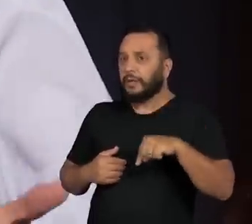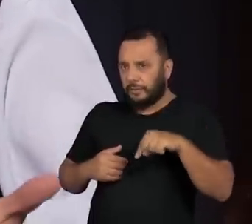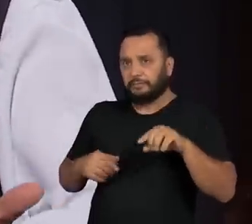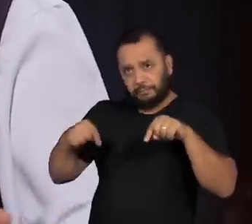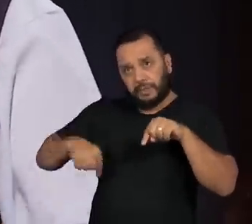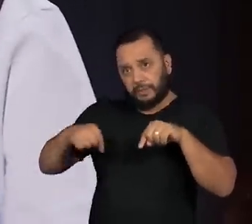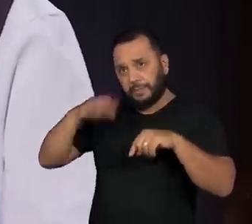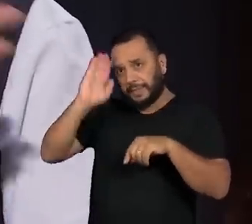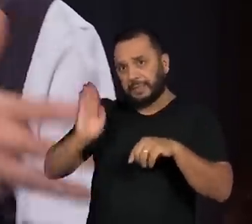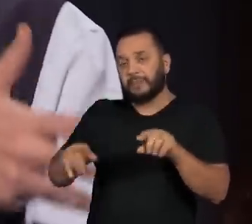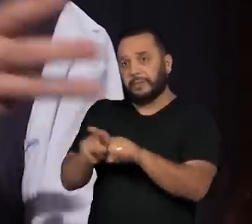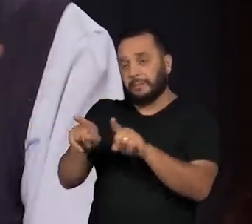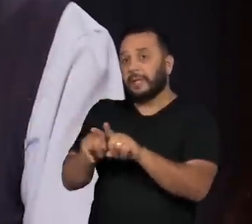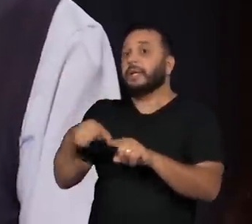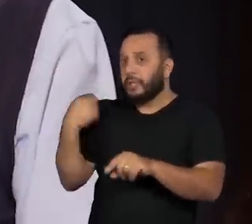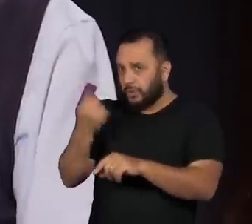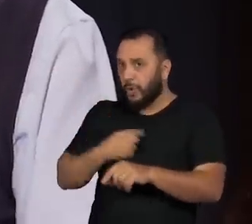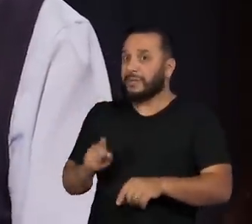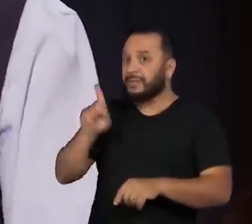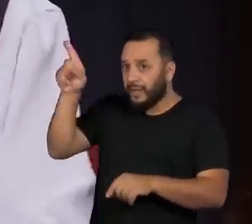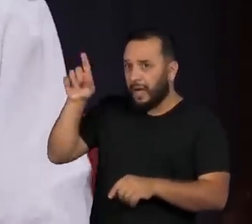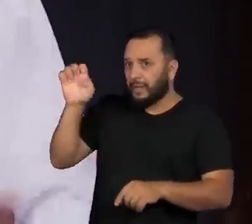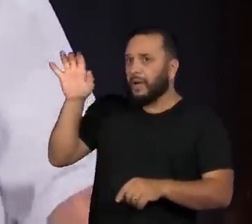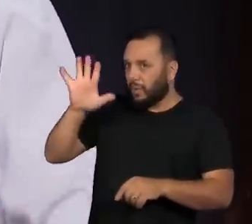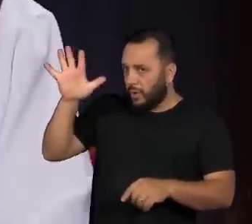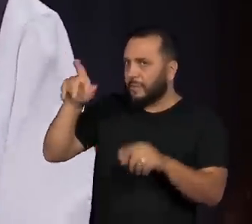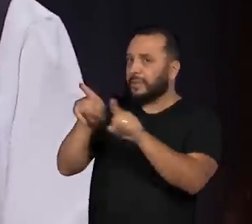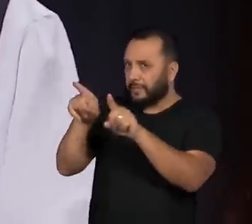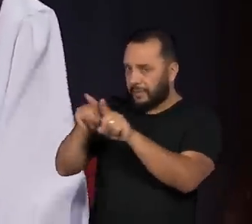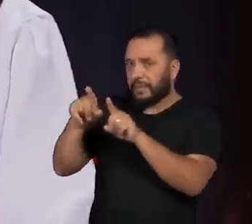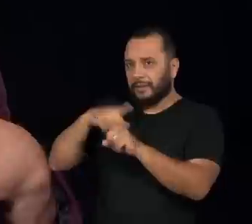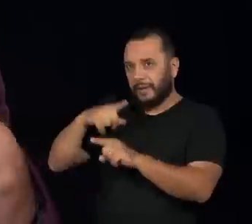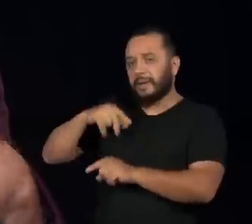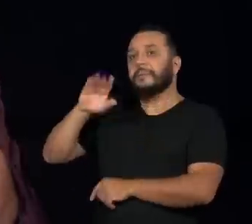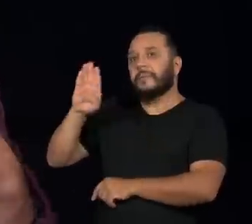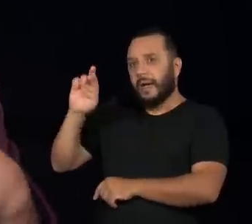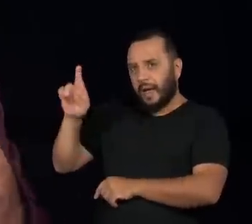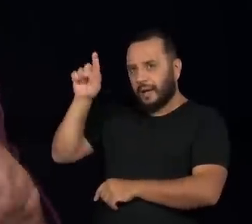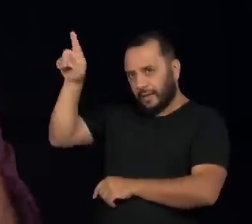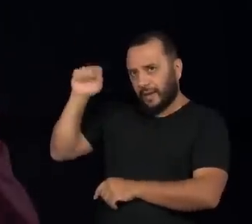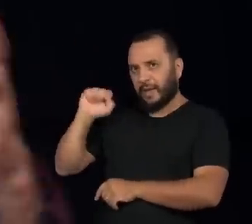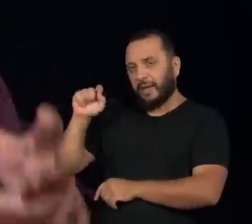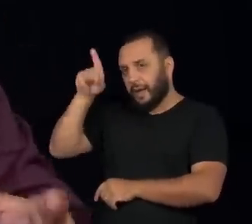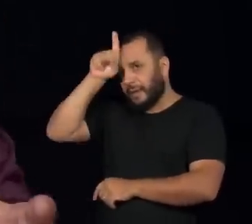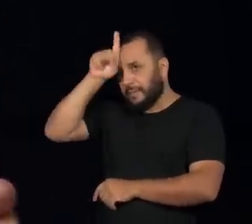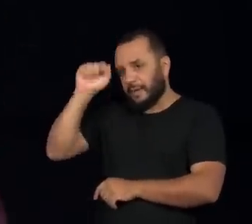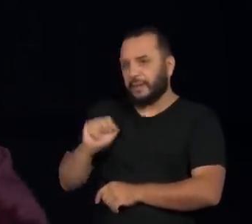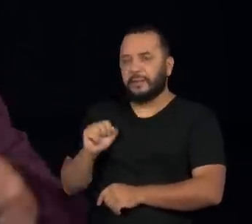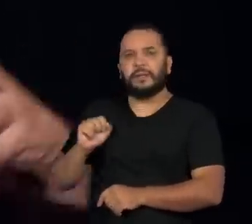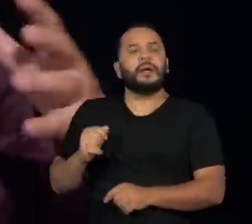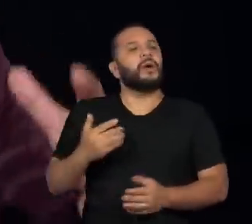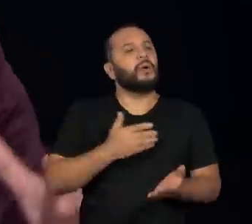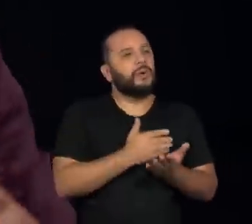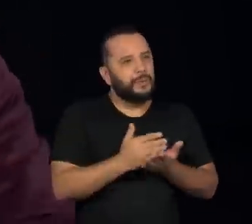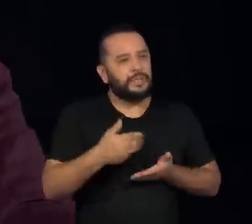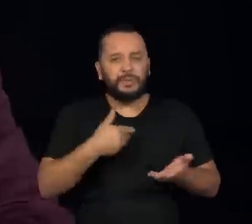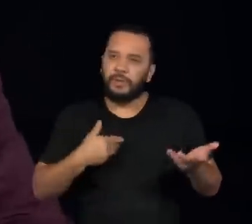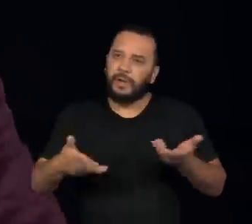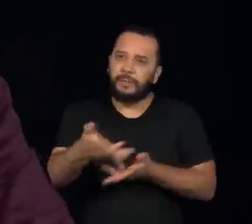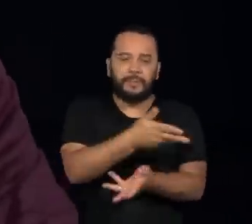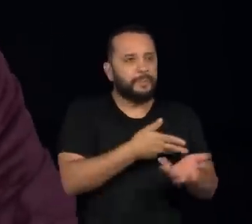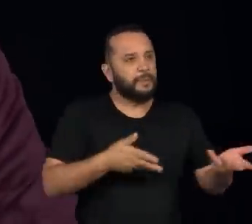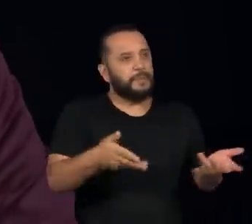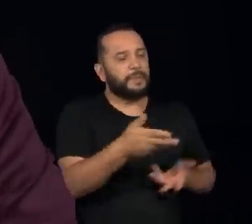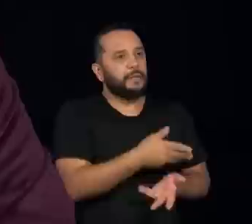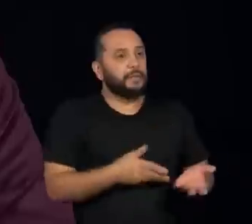a resiliência e nós temos que ter uma presença na Europa também para melhorar o tempo e isso começou de uma maneira muito colaborativa e Chegamos no